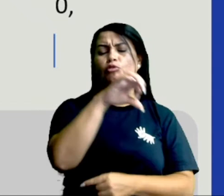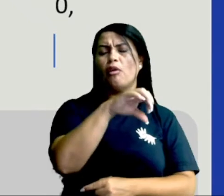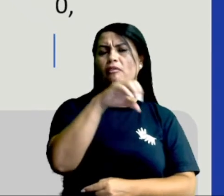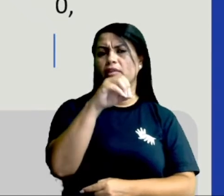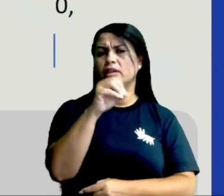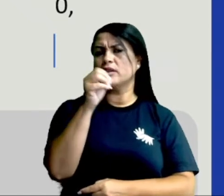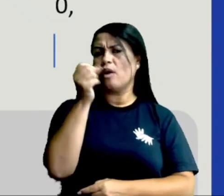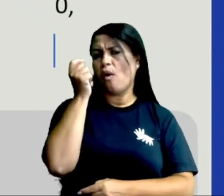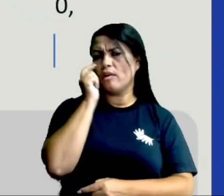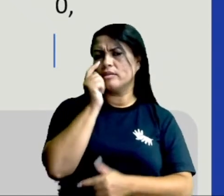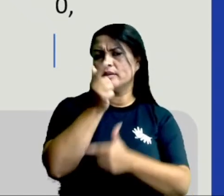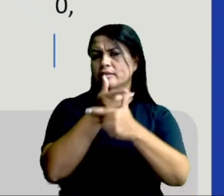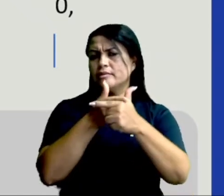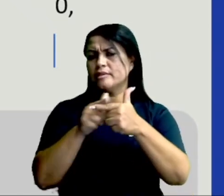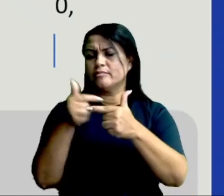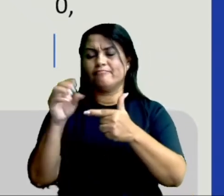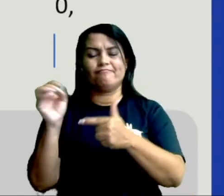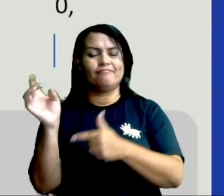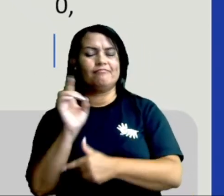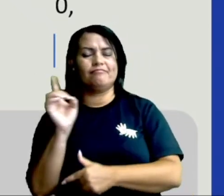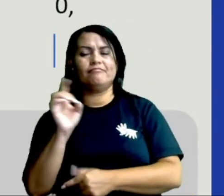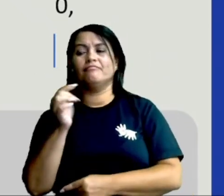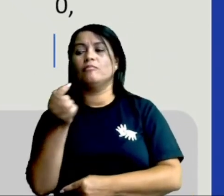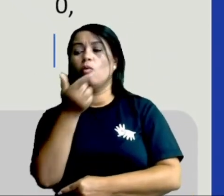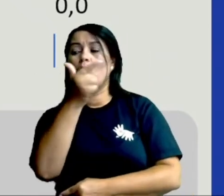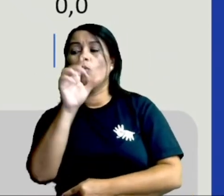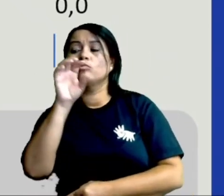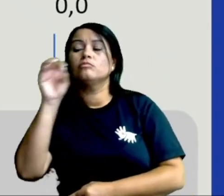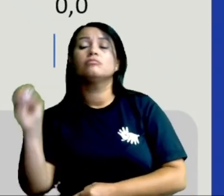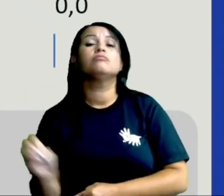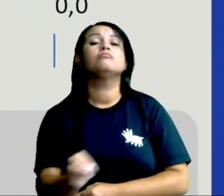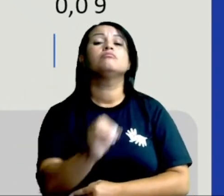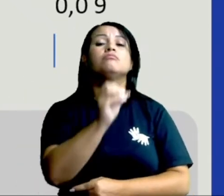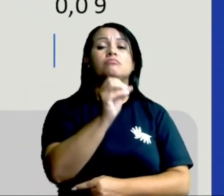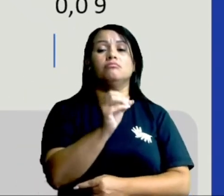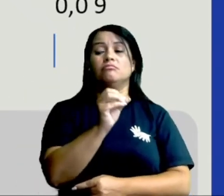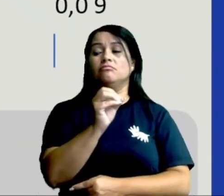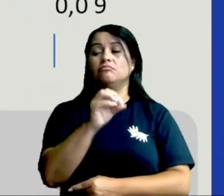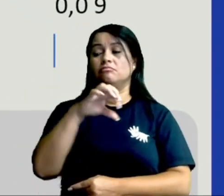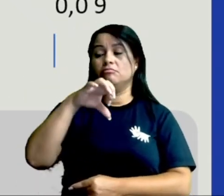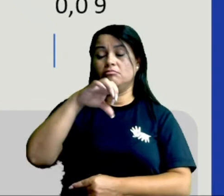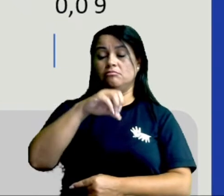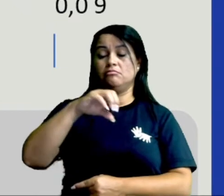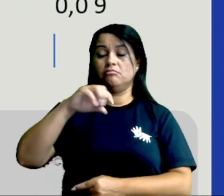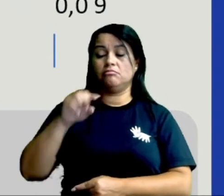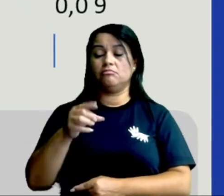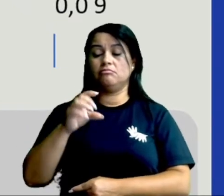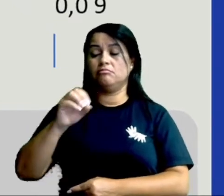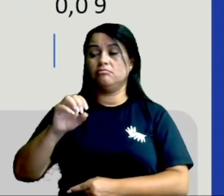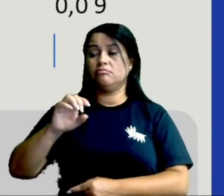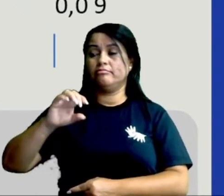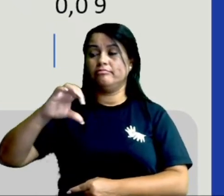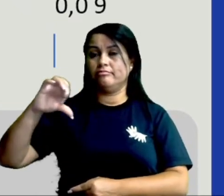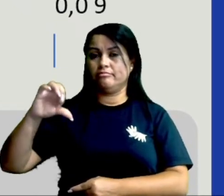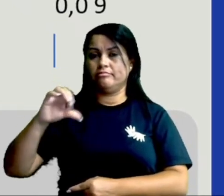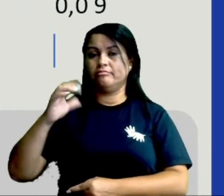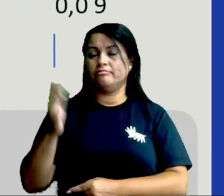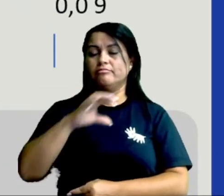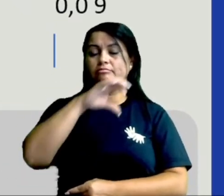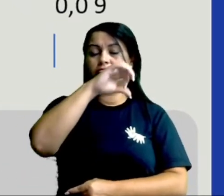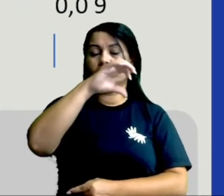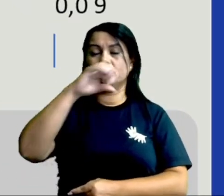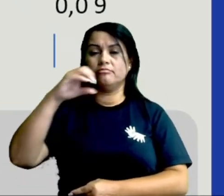90, consigo dividir por 100? Também não. Acrescentei mais um zero. Agora eu consigo.